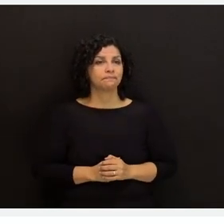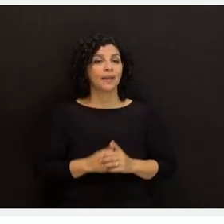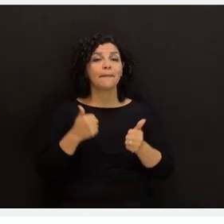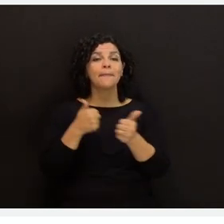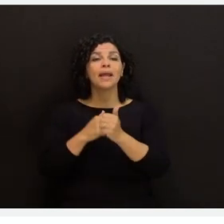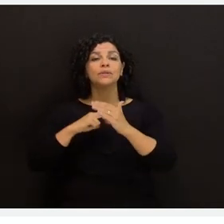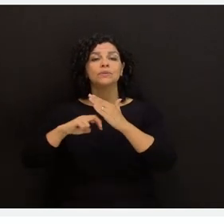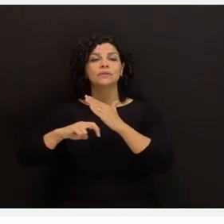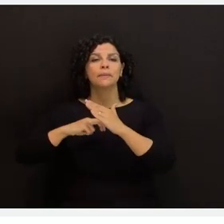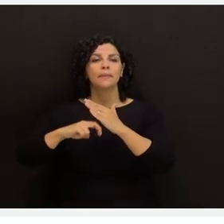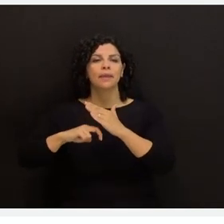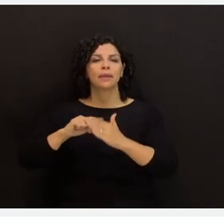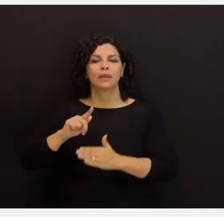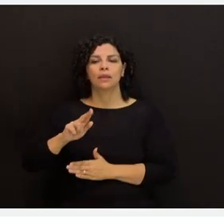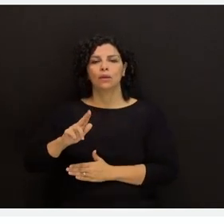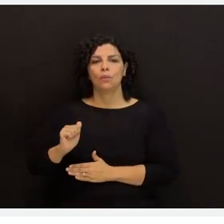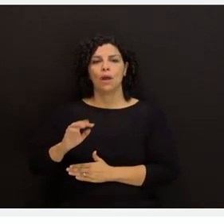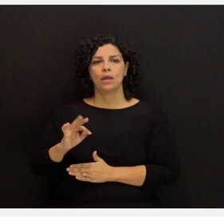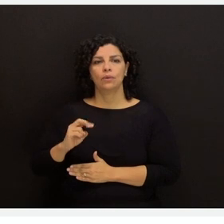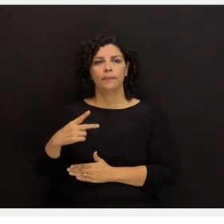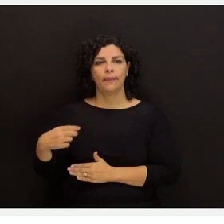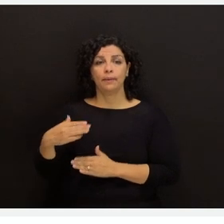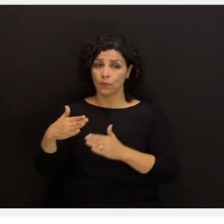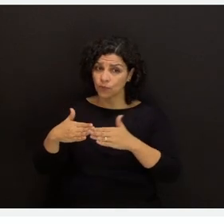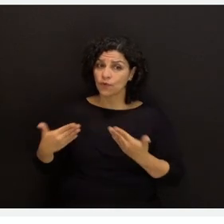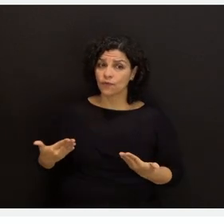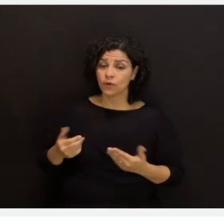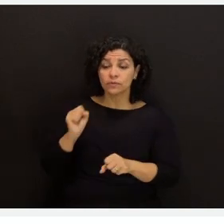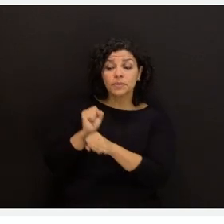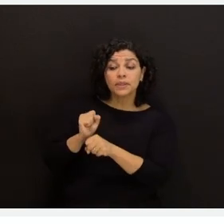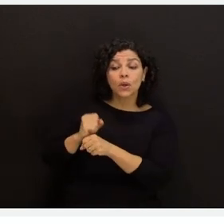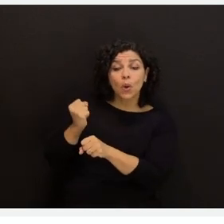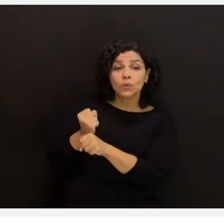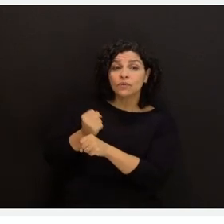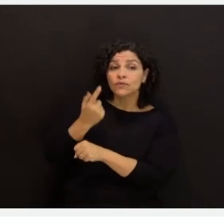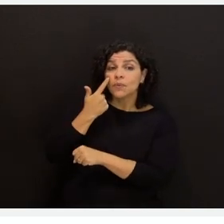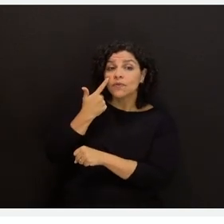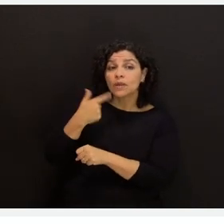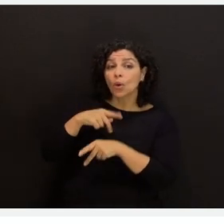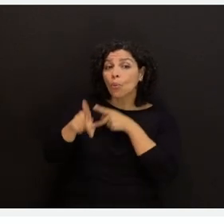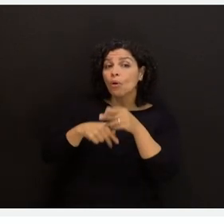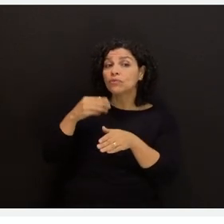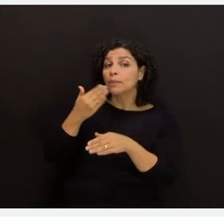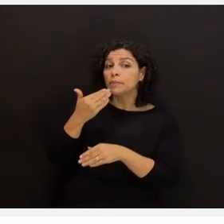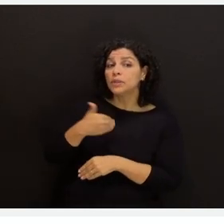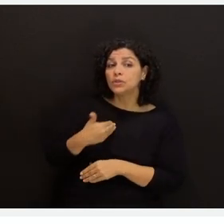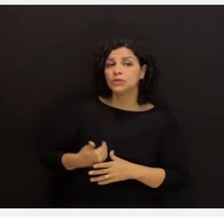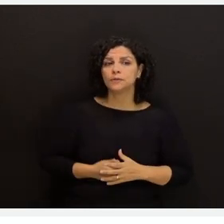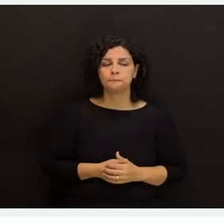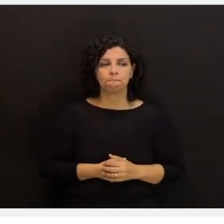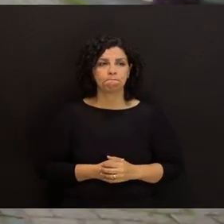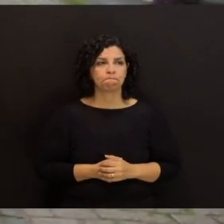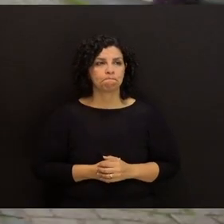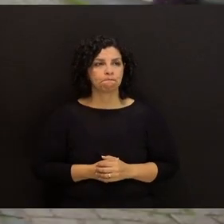lado do por favor agiliza para gente lá que o povo tá cobrando